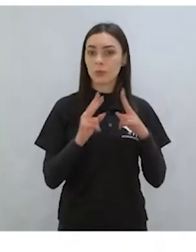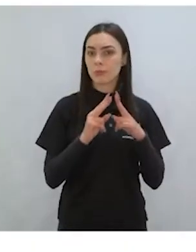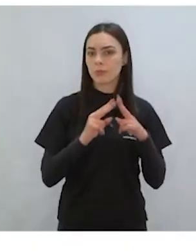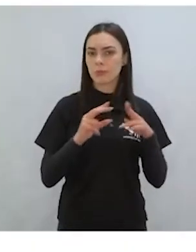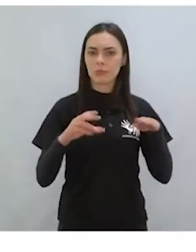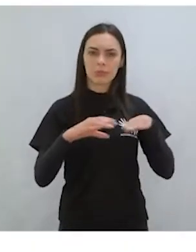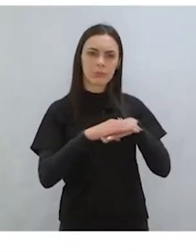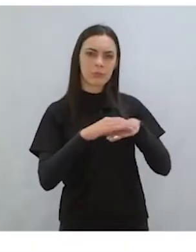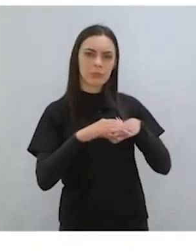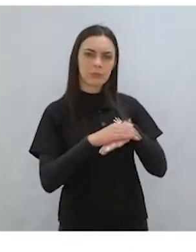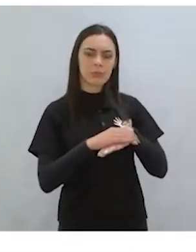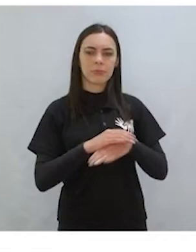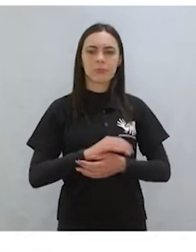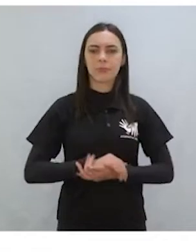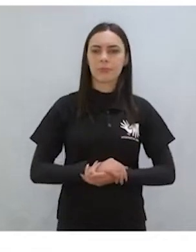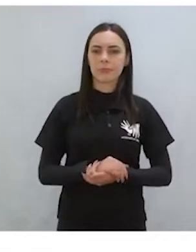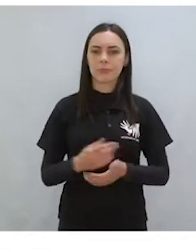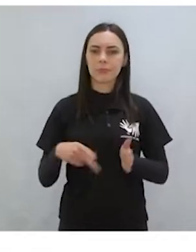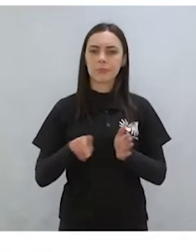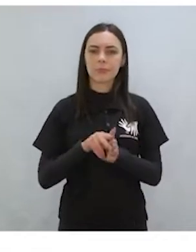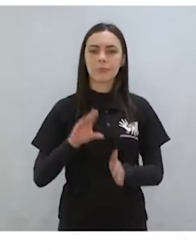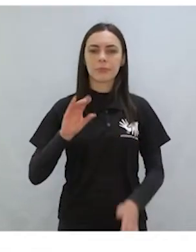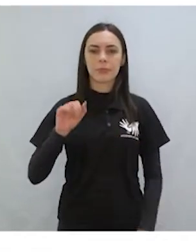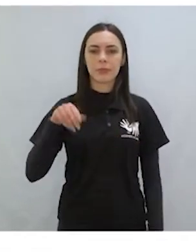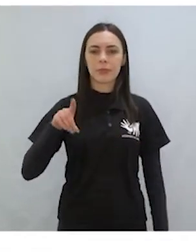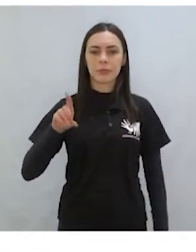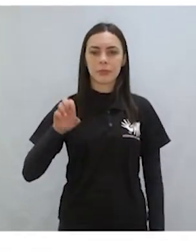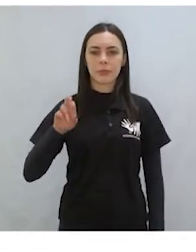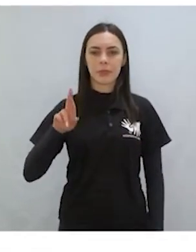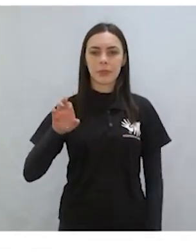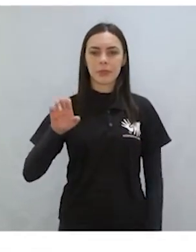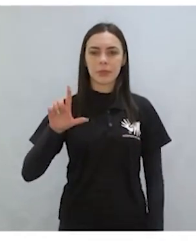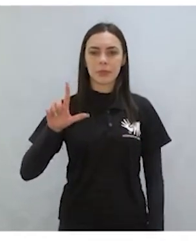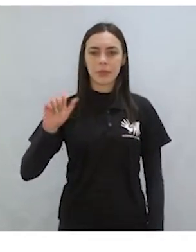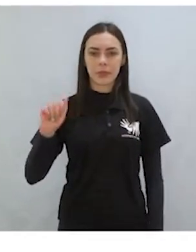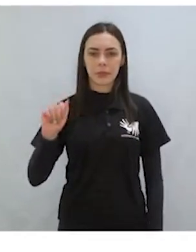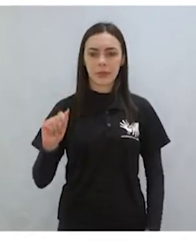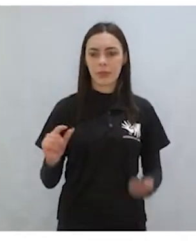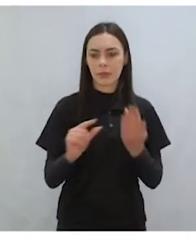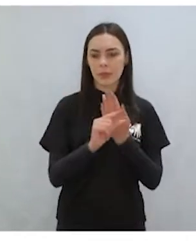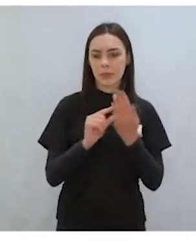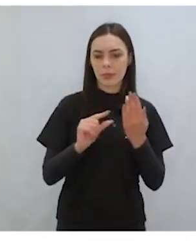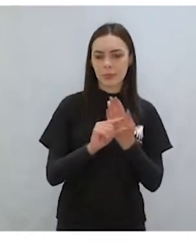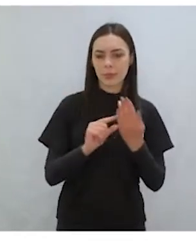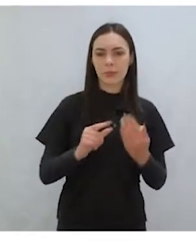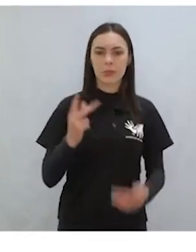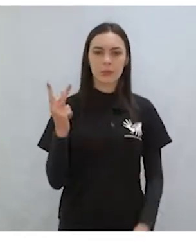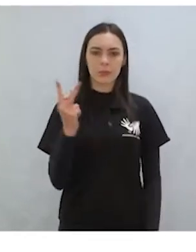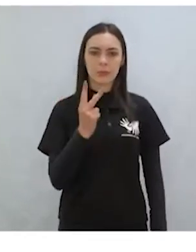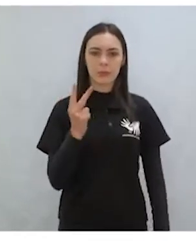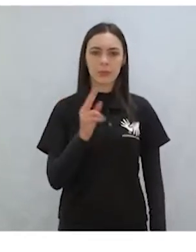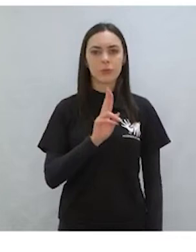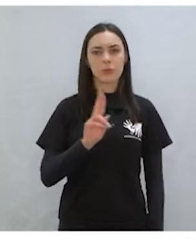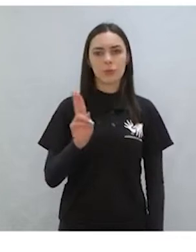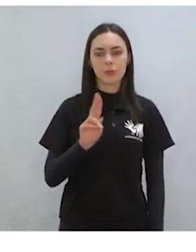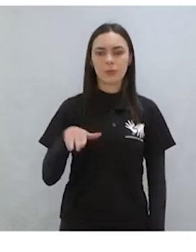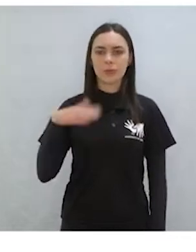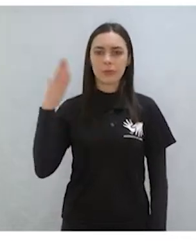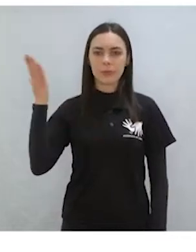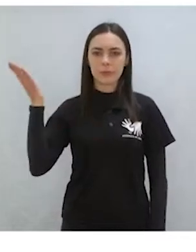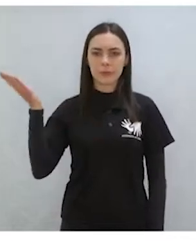Oito Pares de Sapatos de Cinderela. Autores: José Roberto